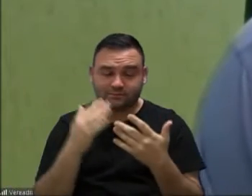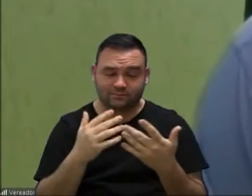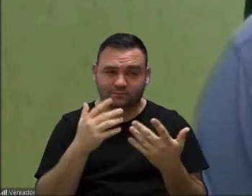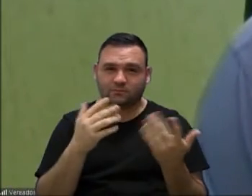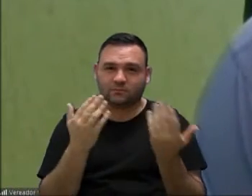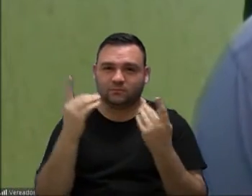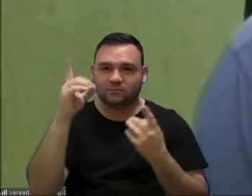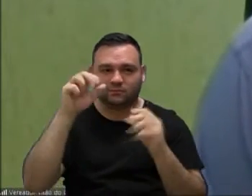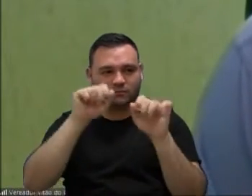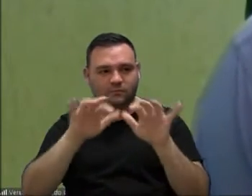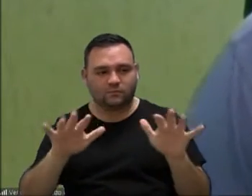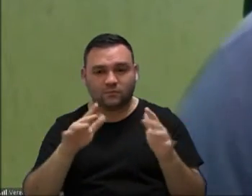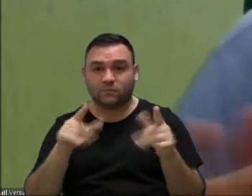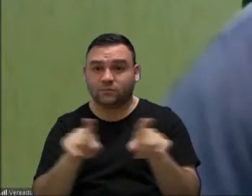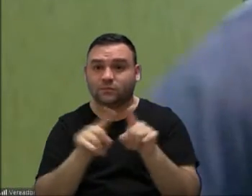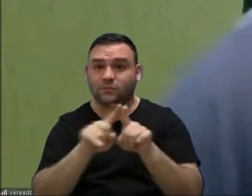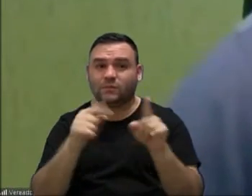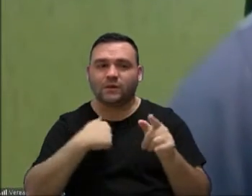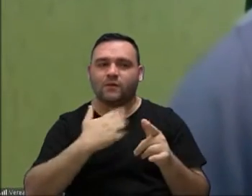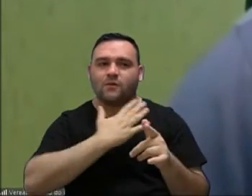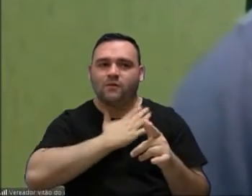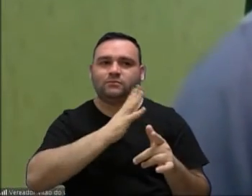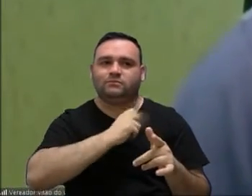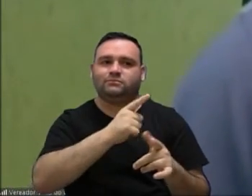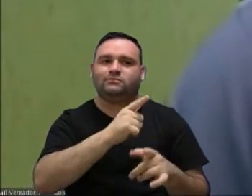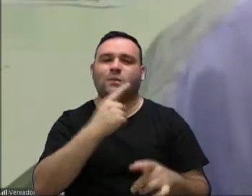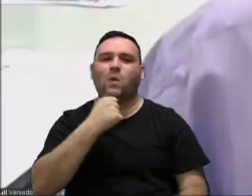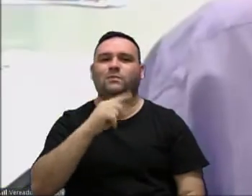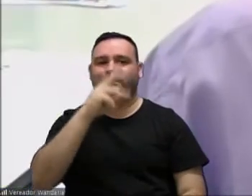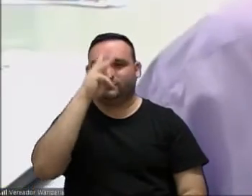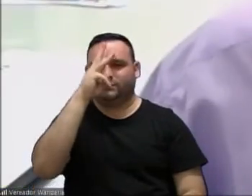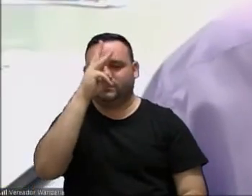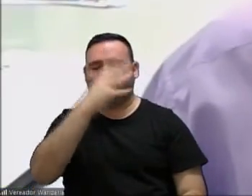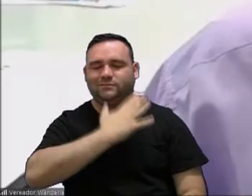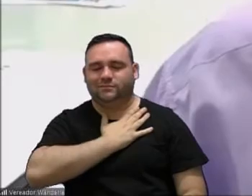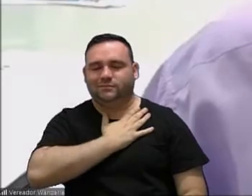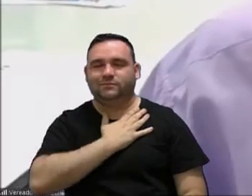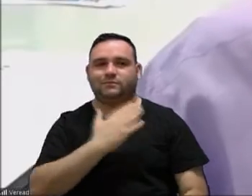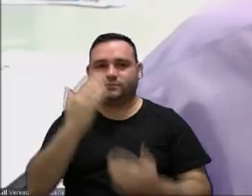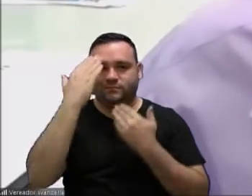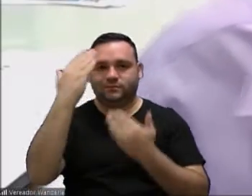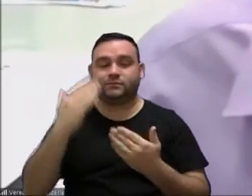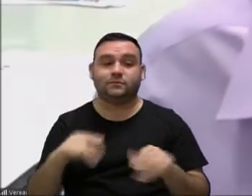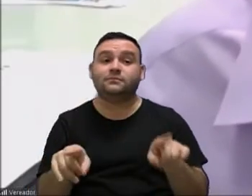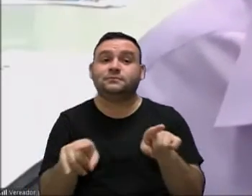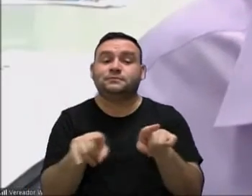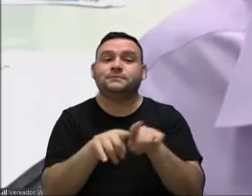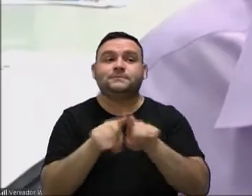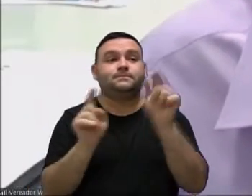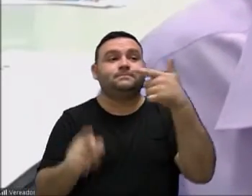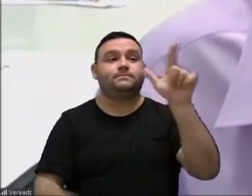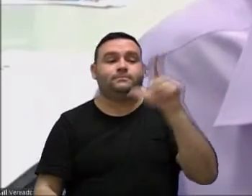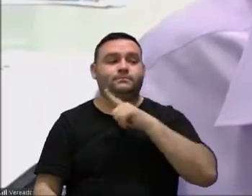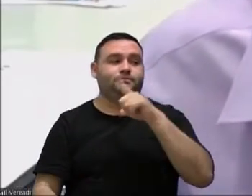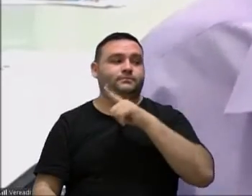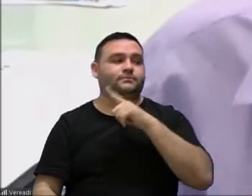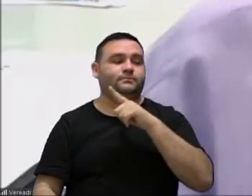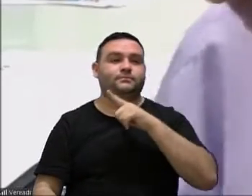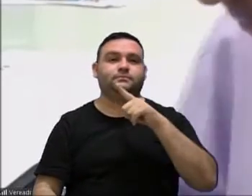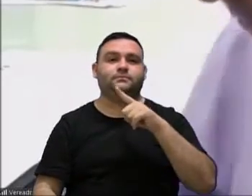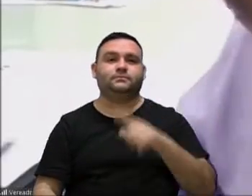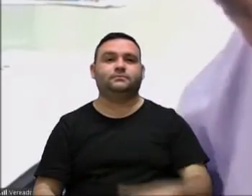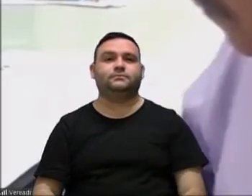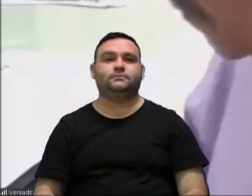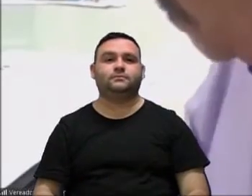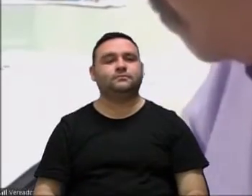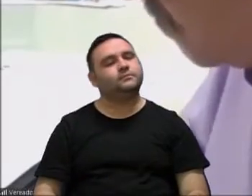Deus te abençoe, sabe que eu gosto muito de você também, meu amigo. Opa, muito obrigado. Eu também tenho voto, presidente.